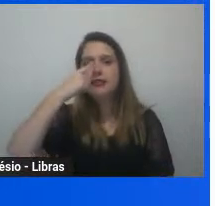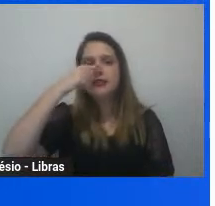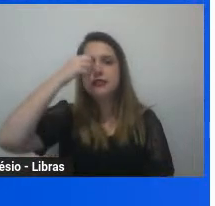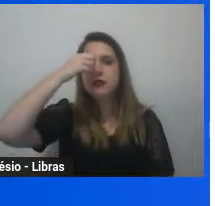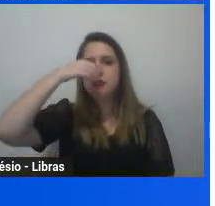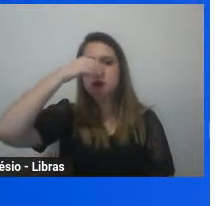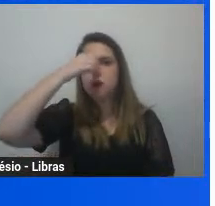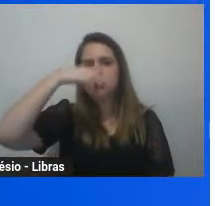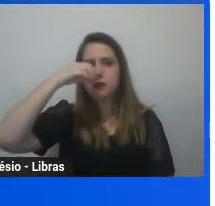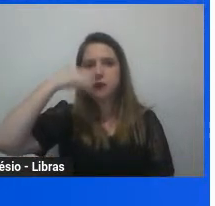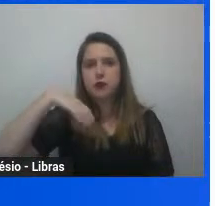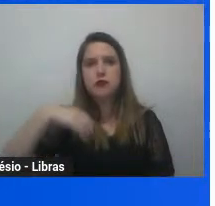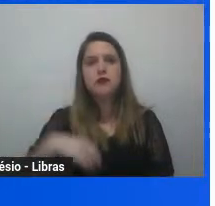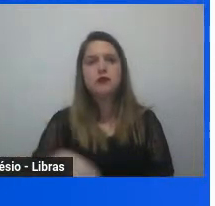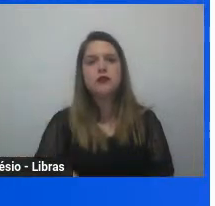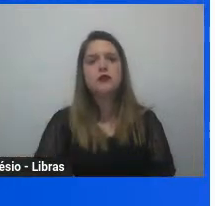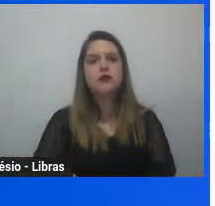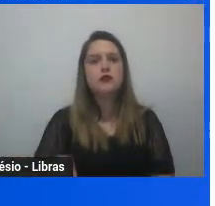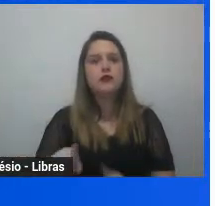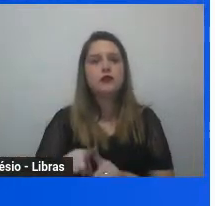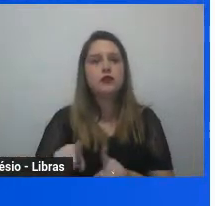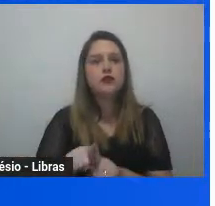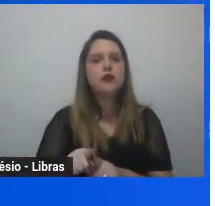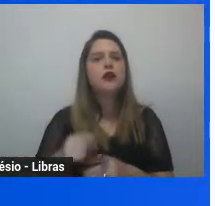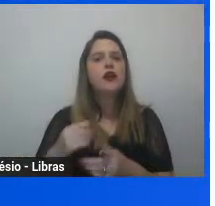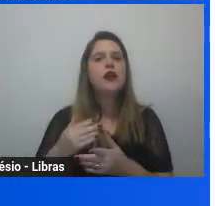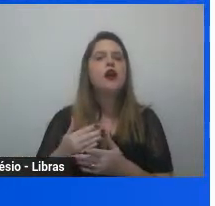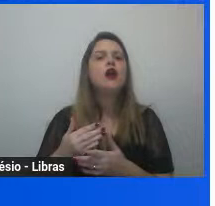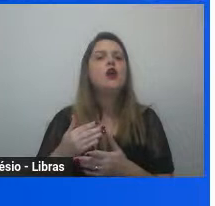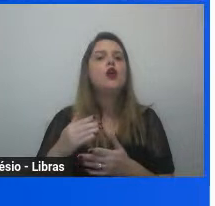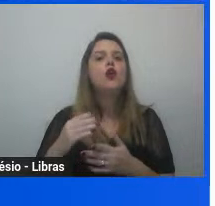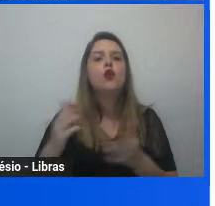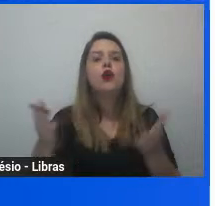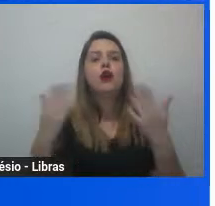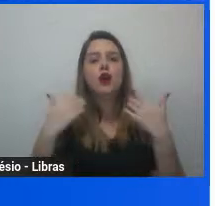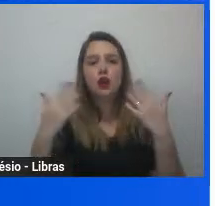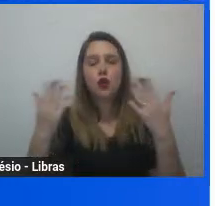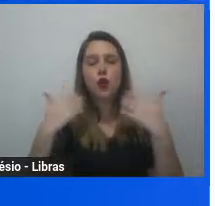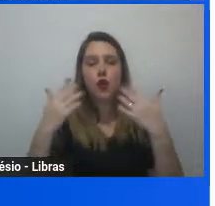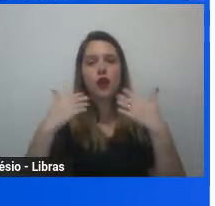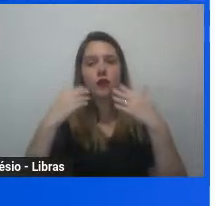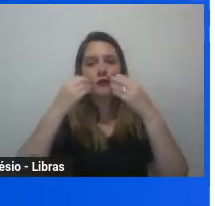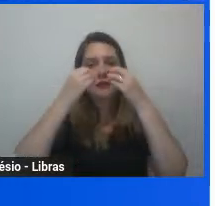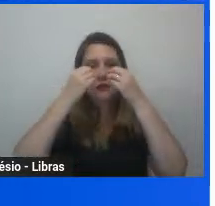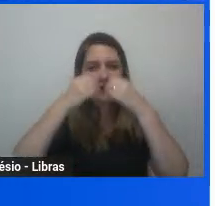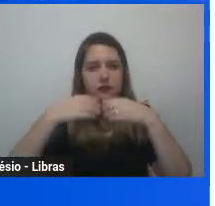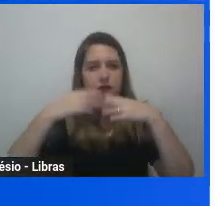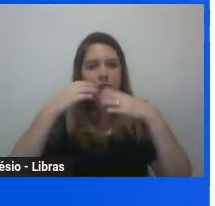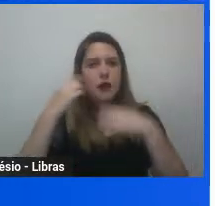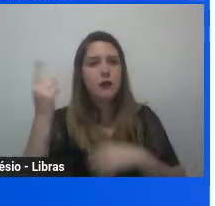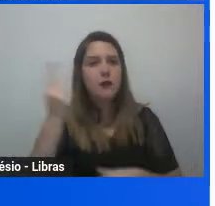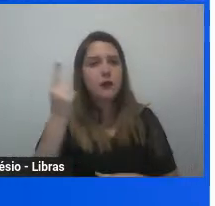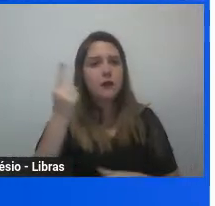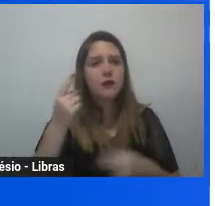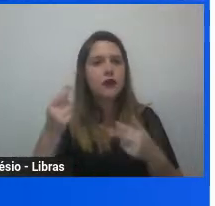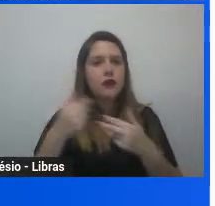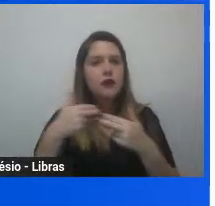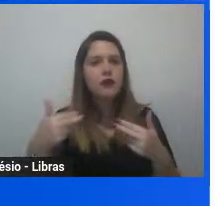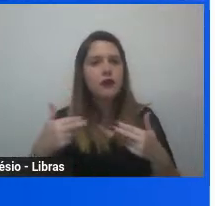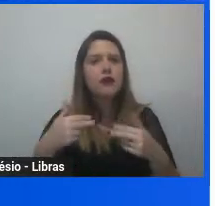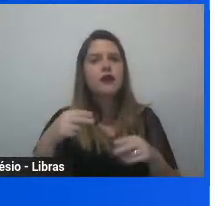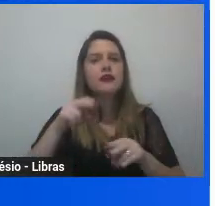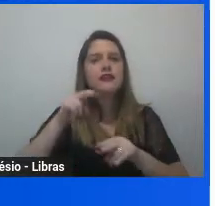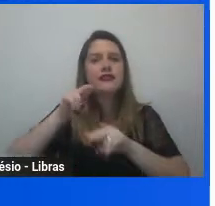epistaxe. Sangramento no nariz, uma batida ou um calor, começa a sangrar do nada. Primeira coisa, vou sentar a vítima